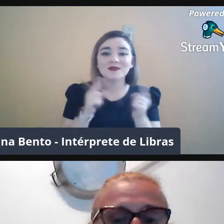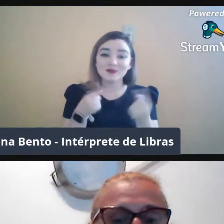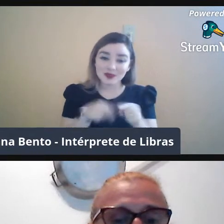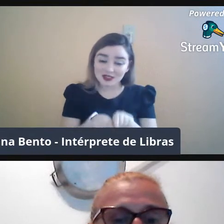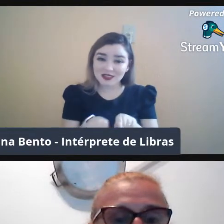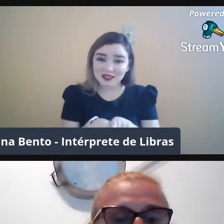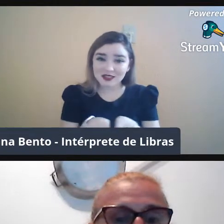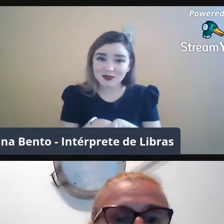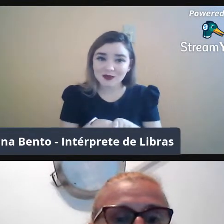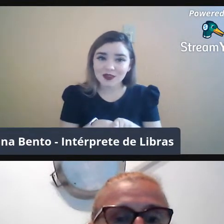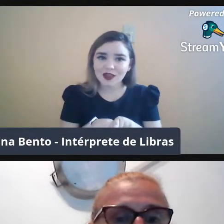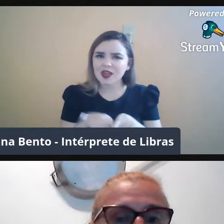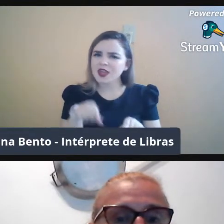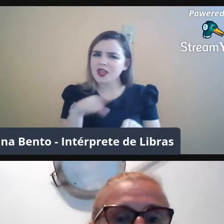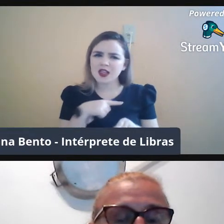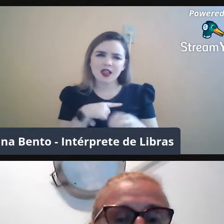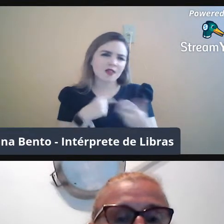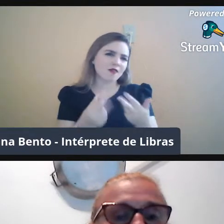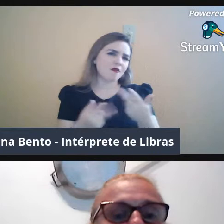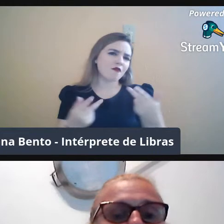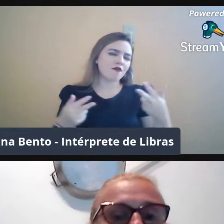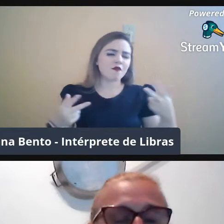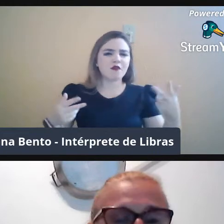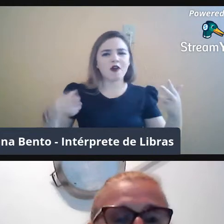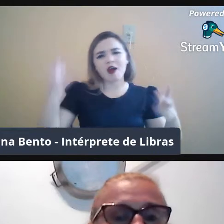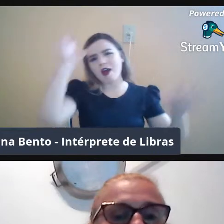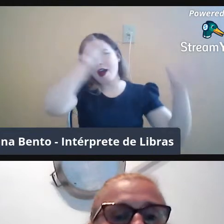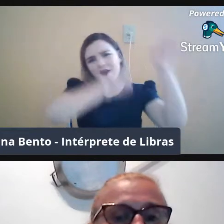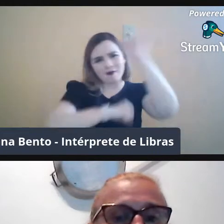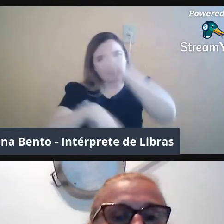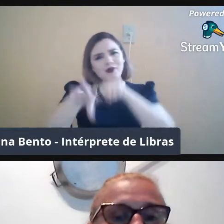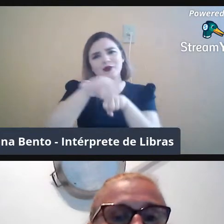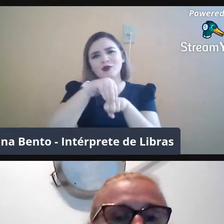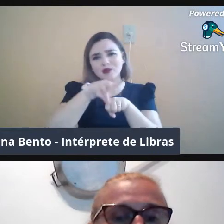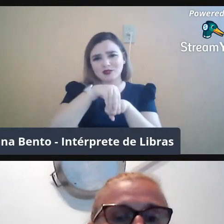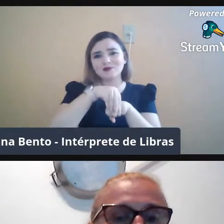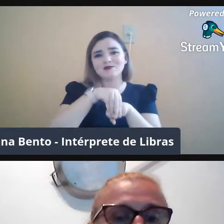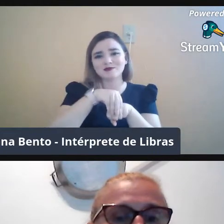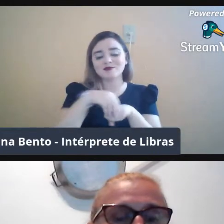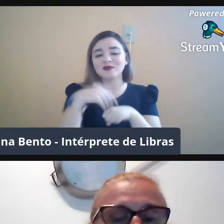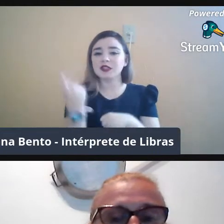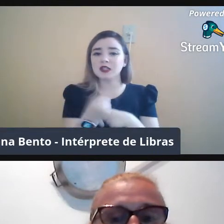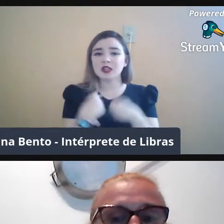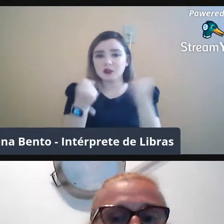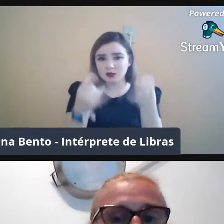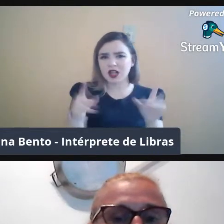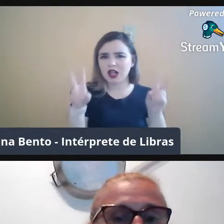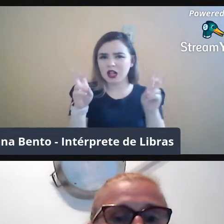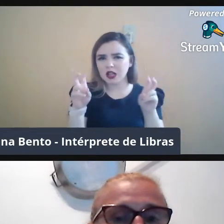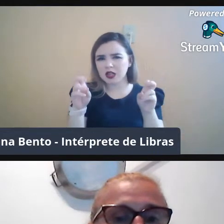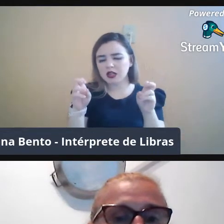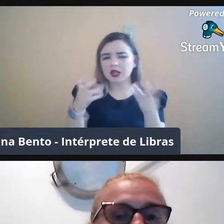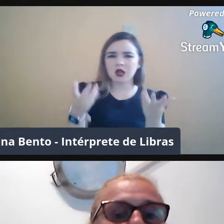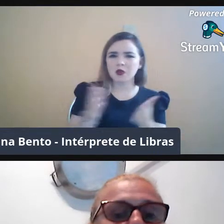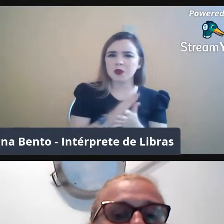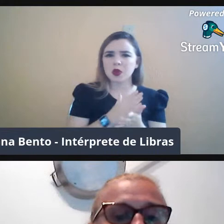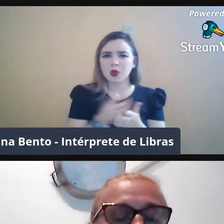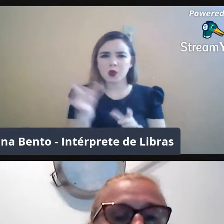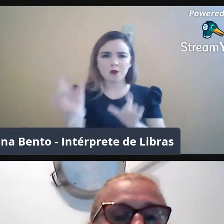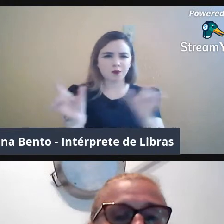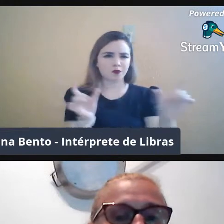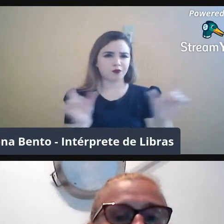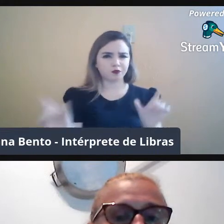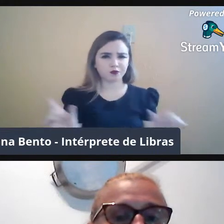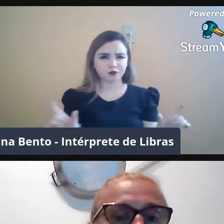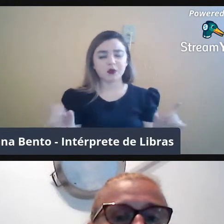tempo rica. A gente vai falar alguns termos aqui, a gente vai trabalhar com alguns termos aqui, que